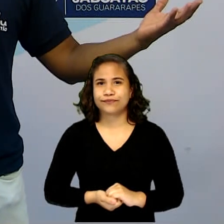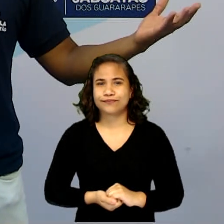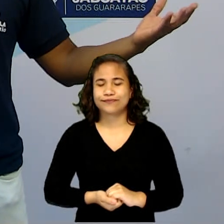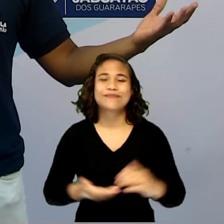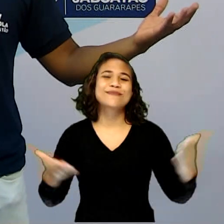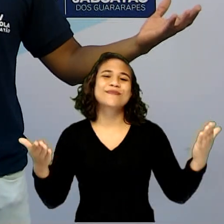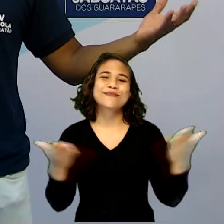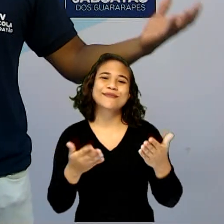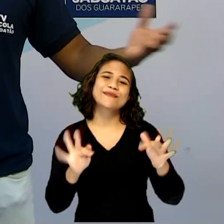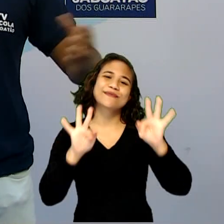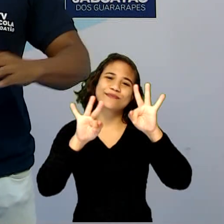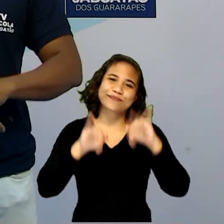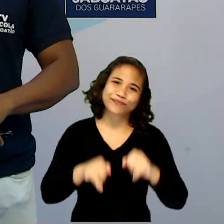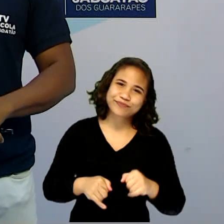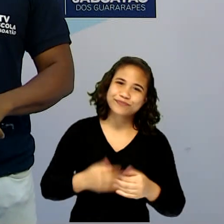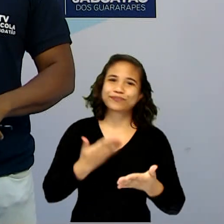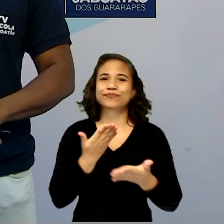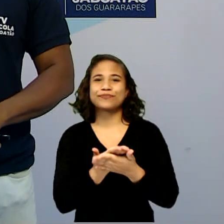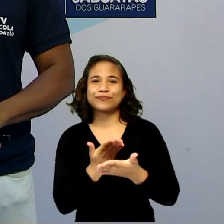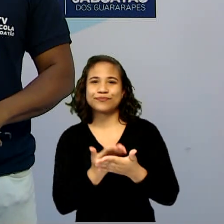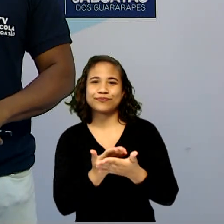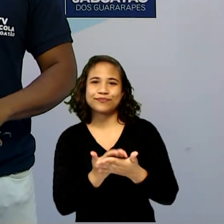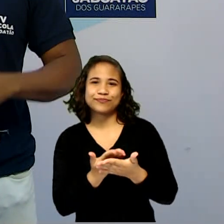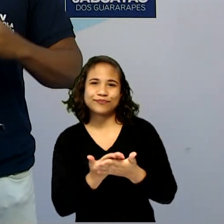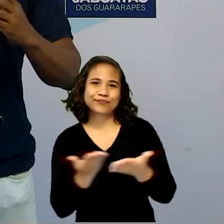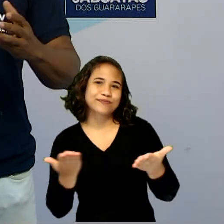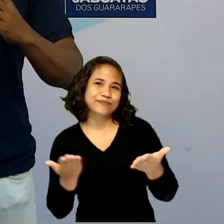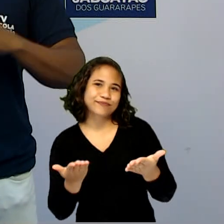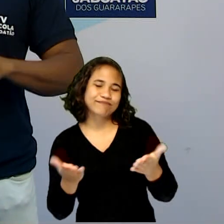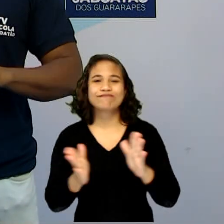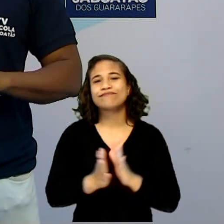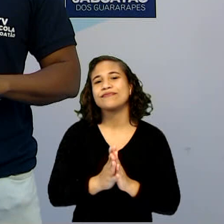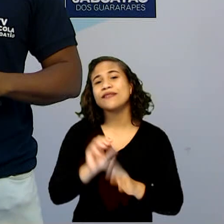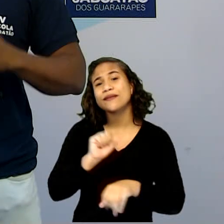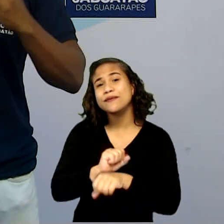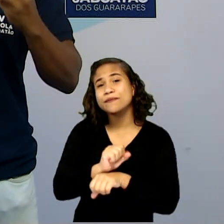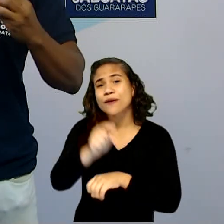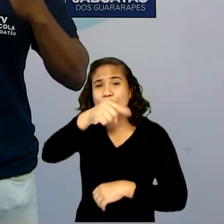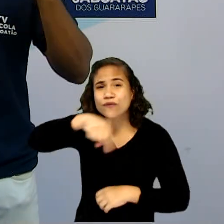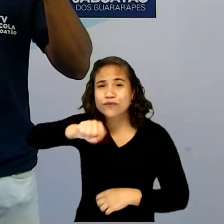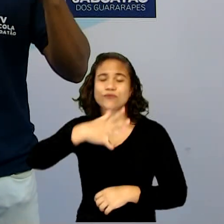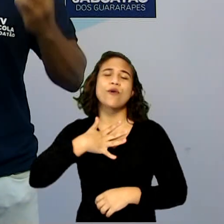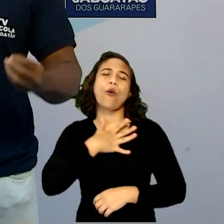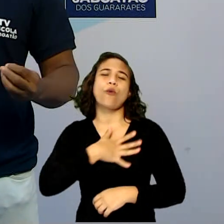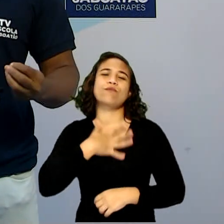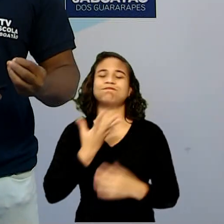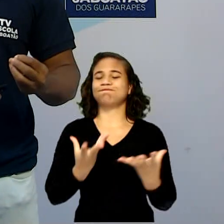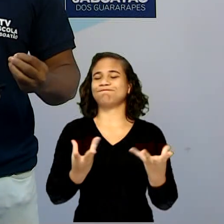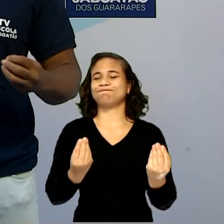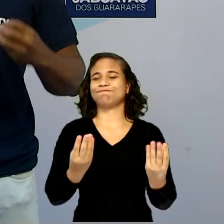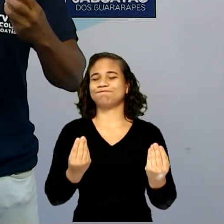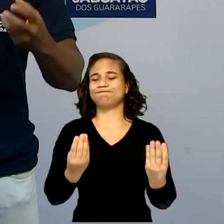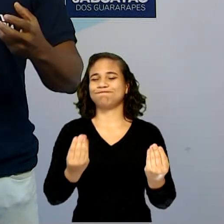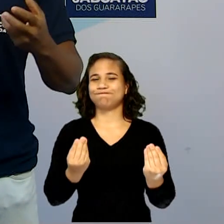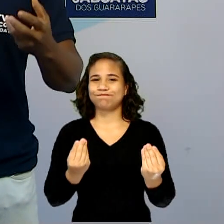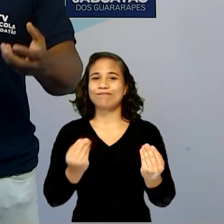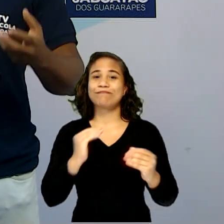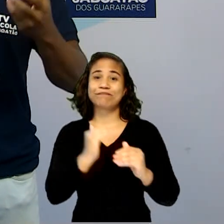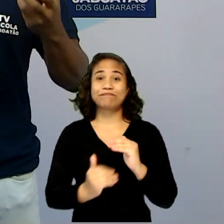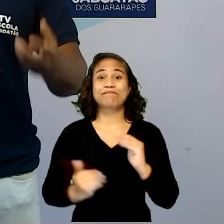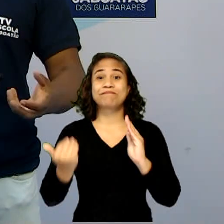Por hoje é só, nossa aula está encerrando. Espero que vocês tenham gostado bastante dessa aula e